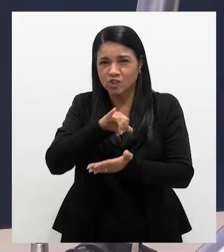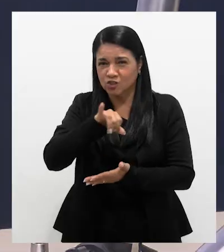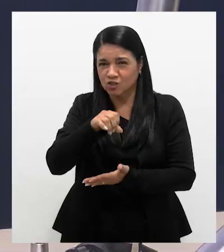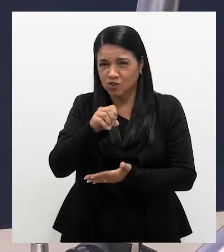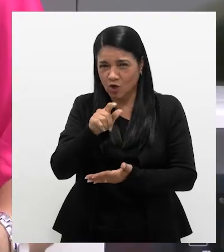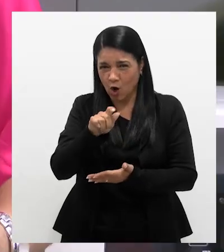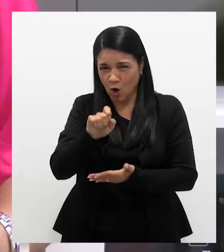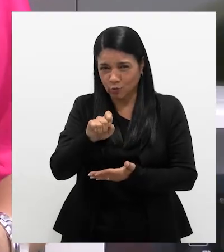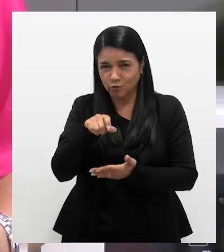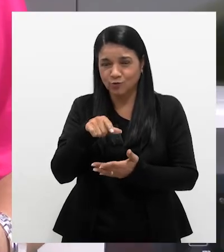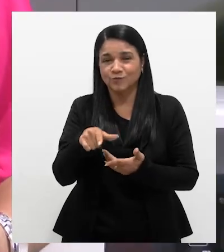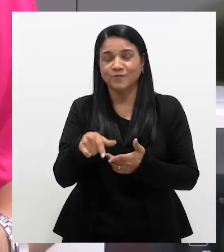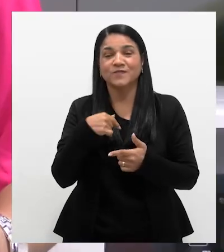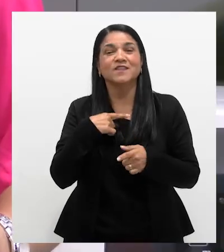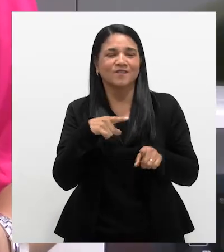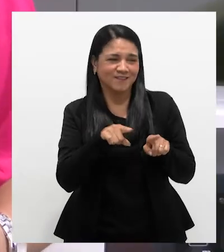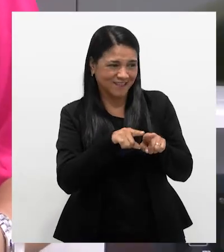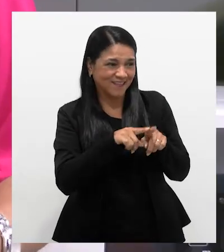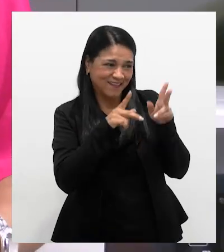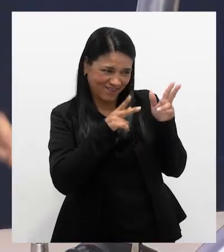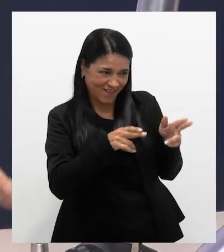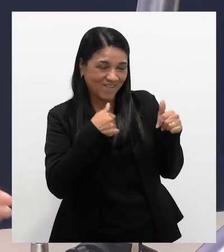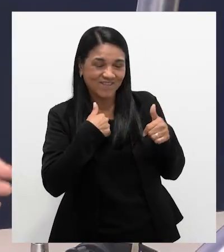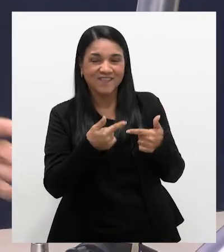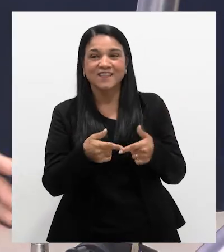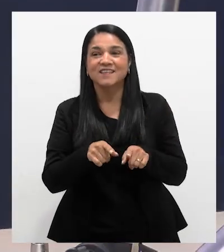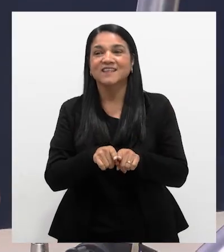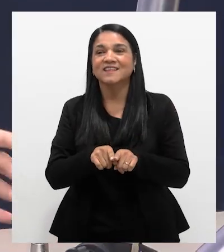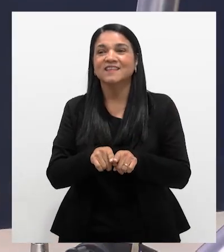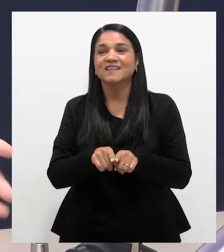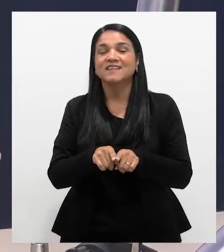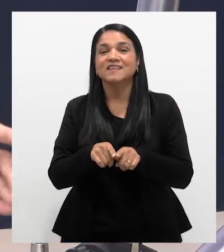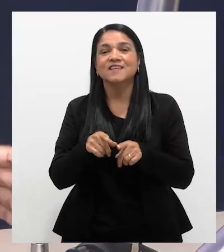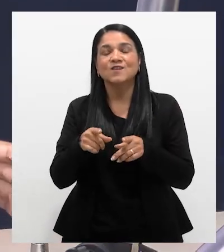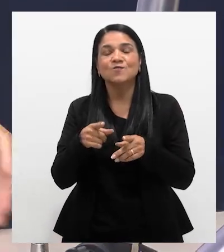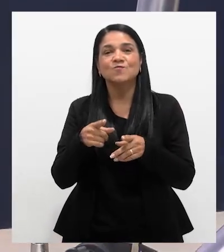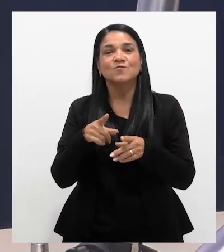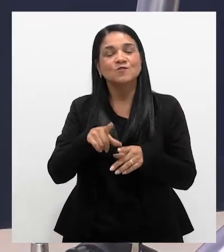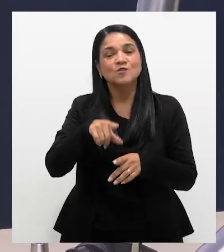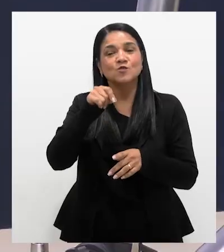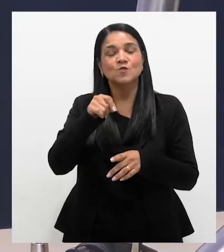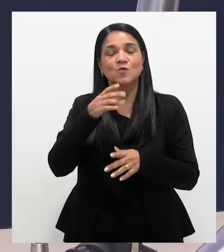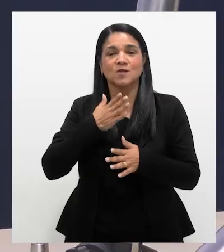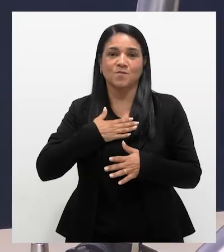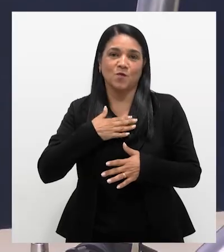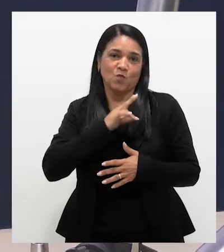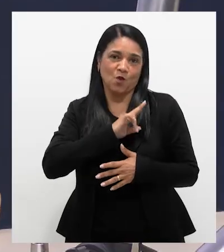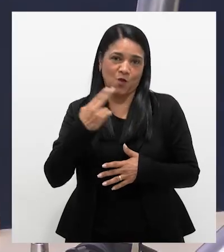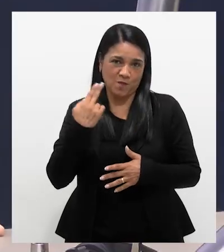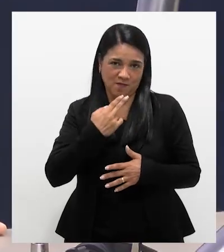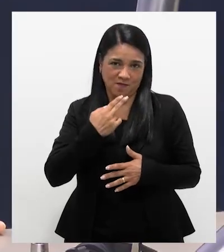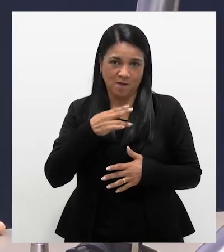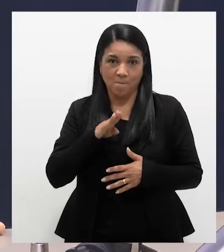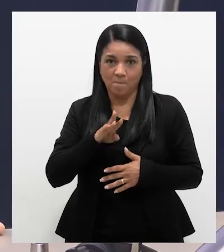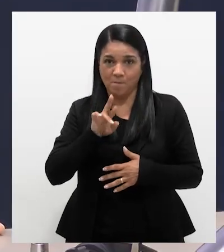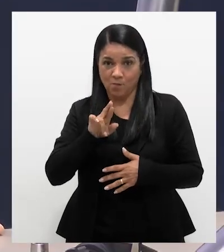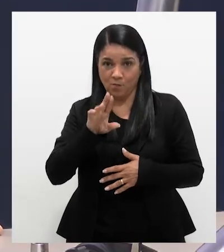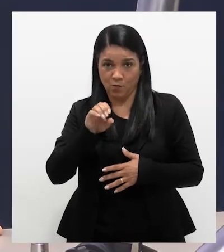mais ofensivos. Eu coloquei esse para ser um pouco mais uma coisa que eu escolhesse, né? Aham. Então,